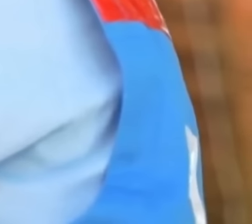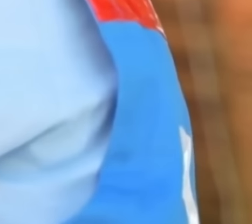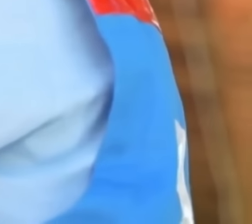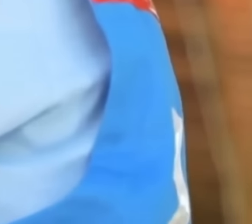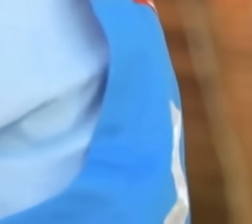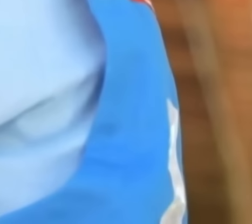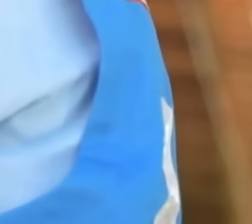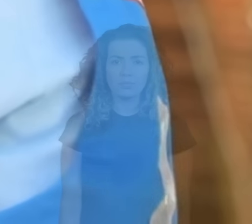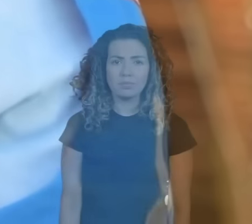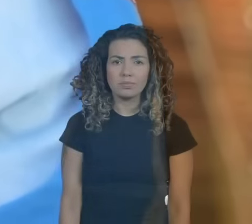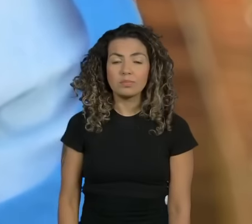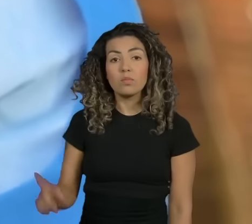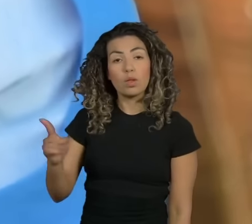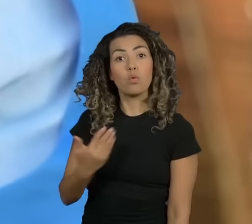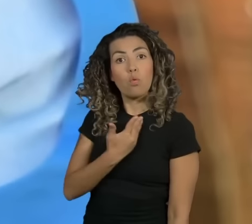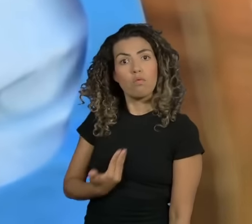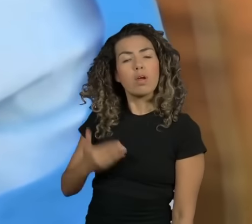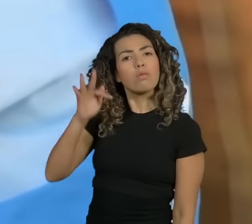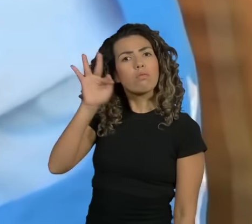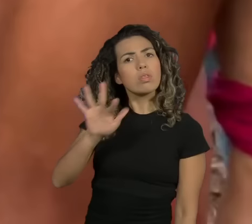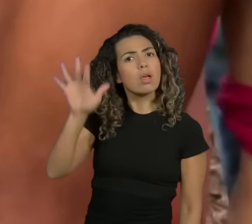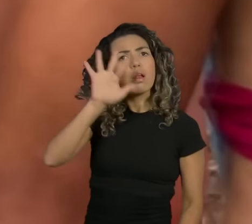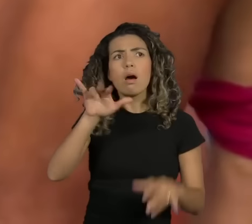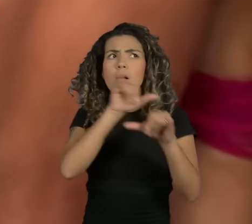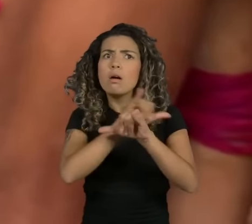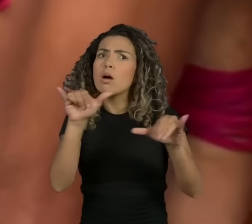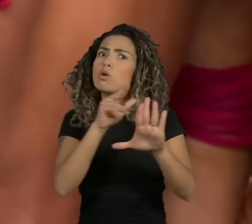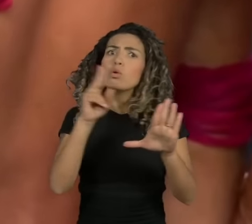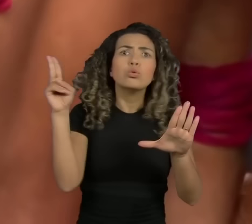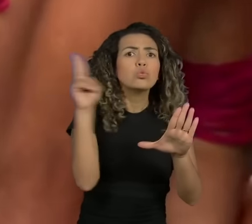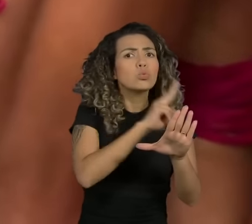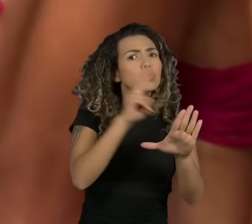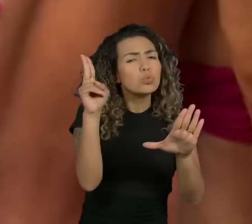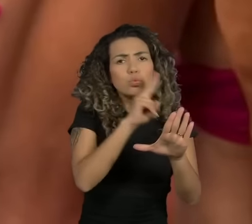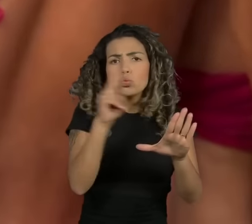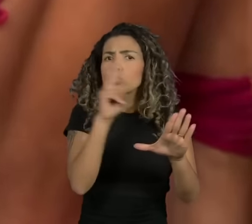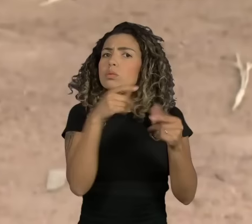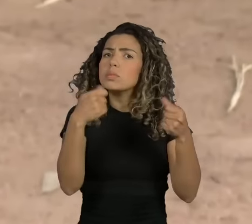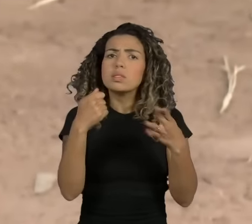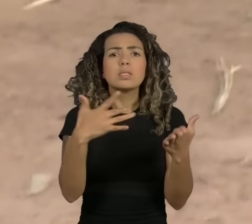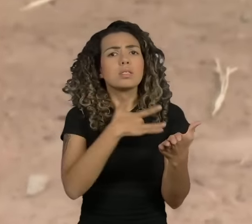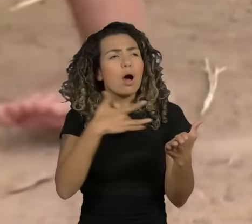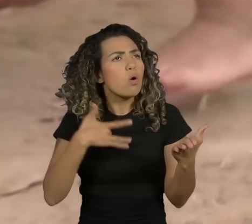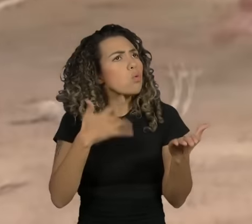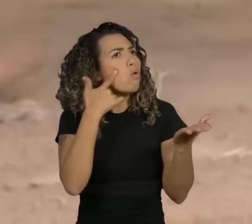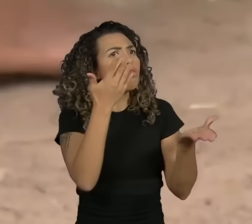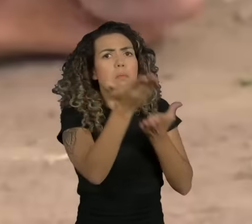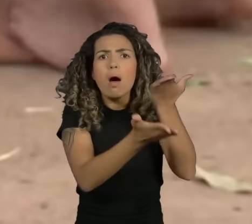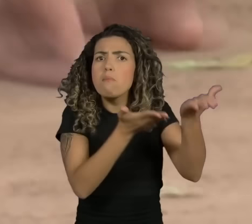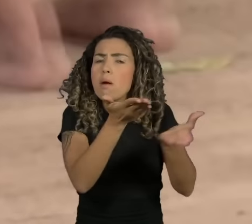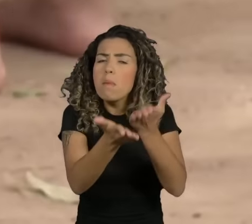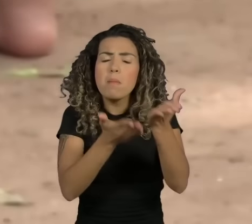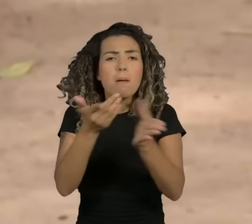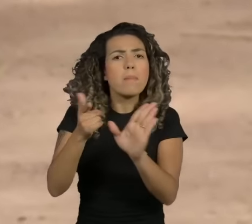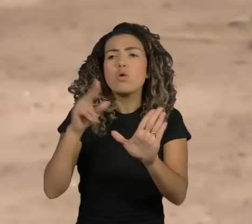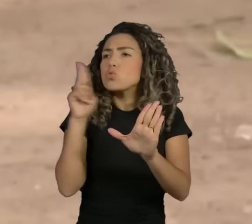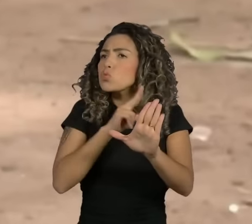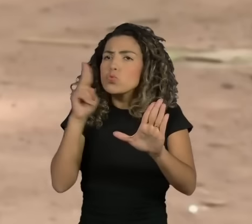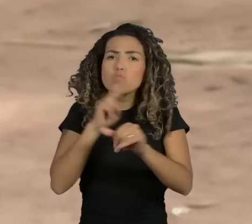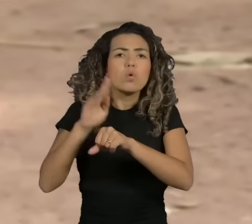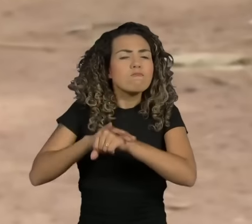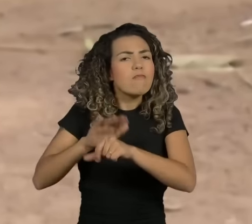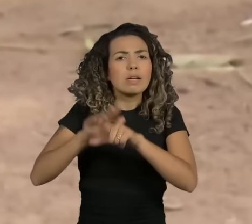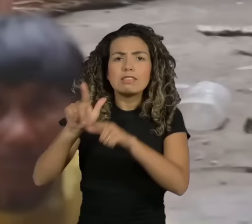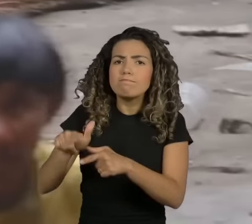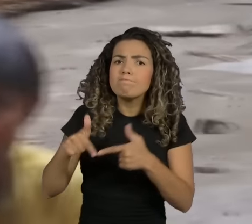O governo federal decretou emergência em saúde pública e adotou ações emergenciais para reestruturar